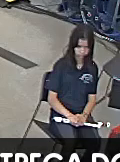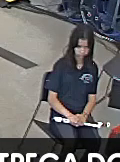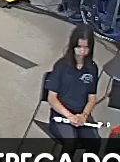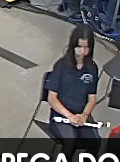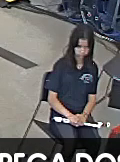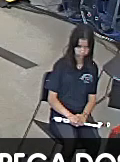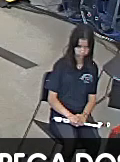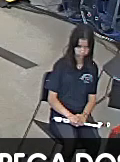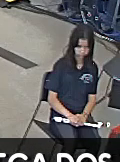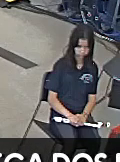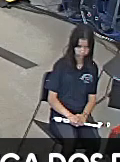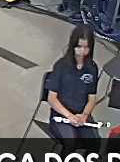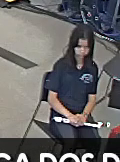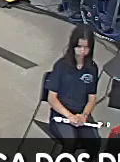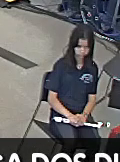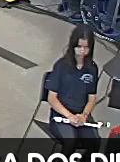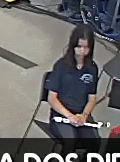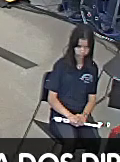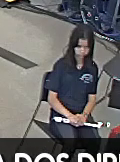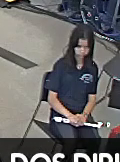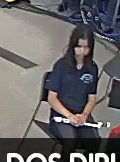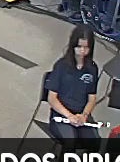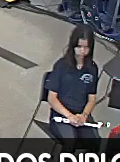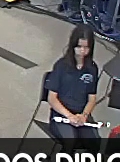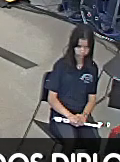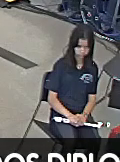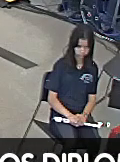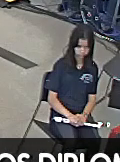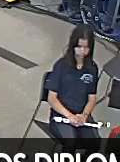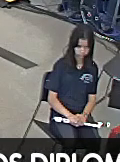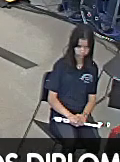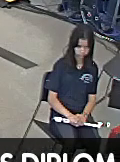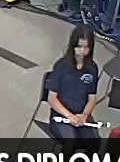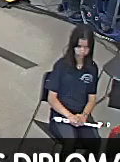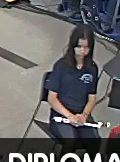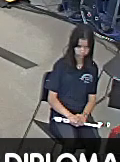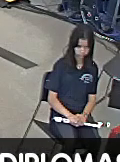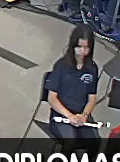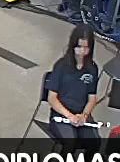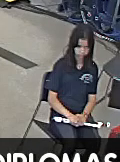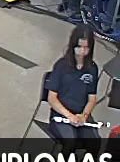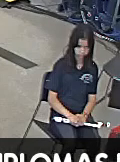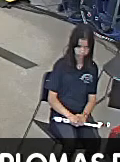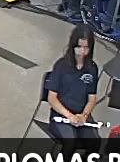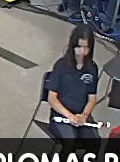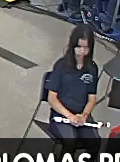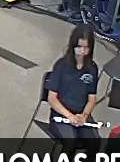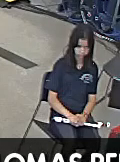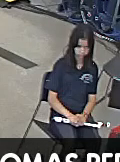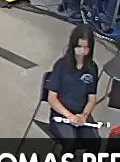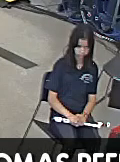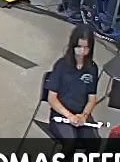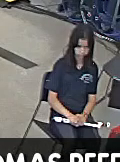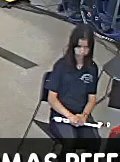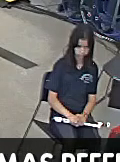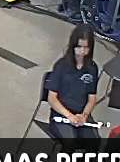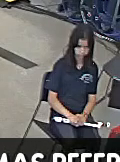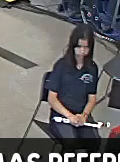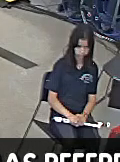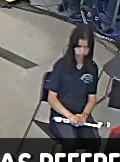no meio dos pobres, aqui em Belo Horizonte, né? Os nossos bairros onde as irmãs estão são bairros